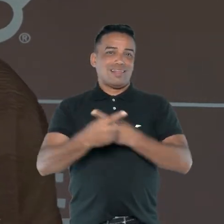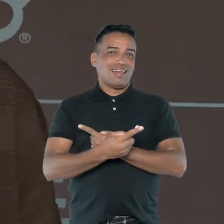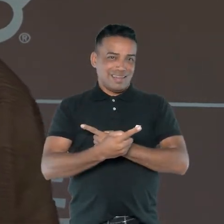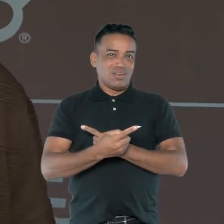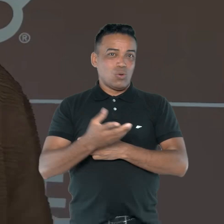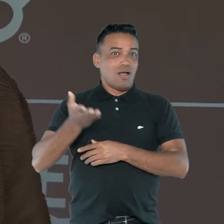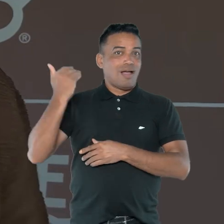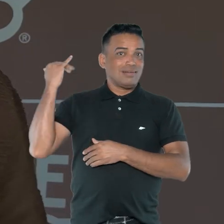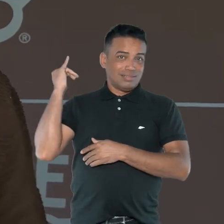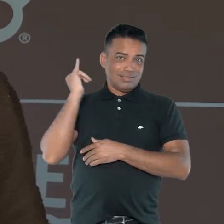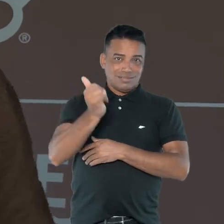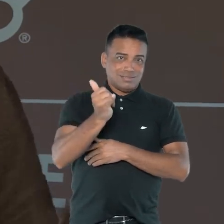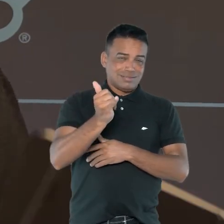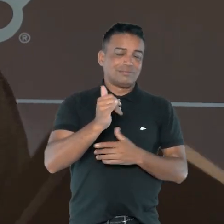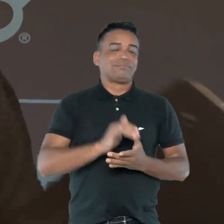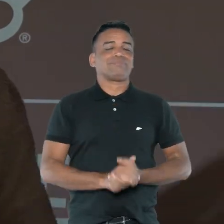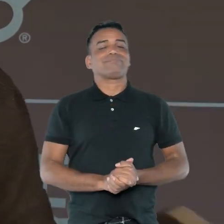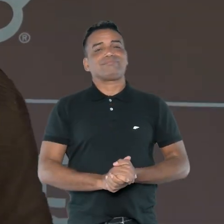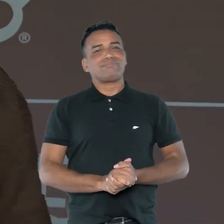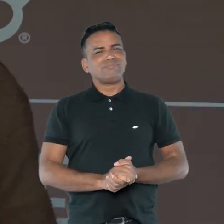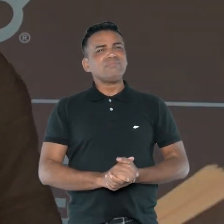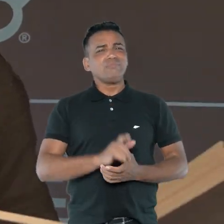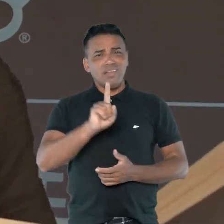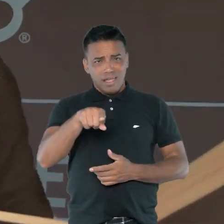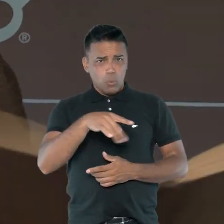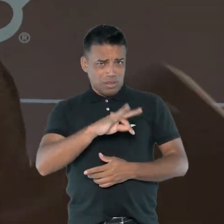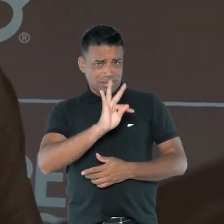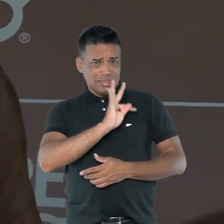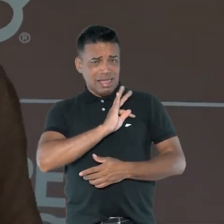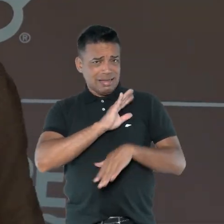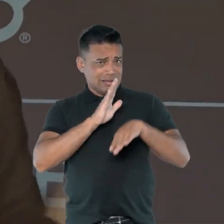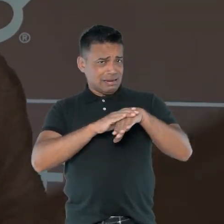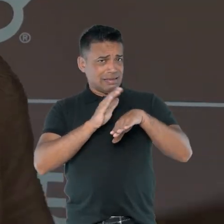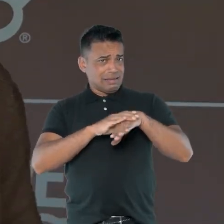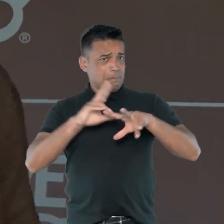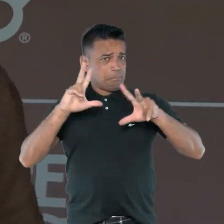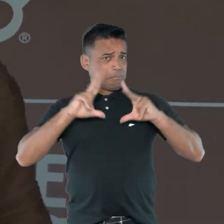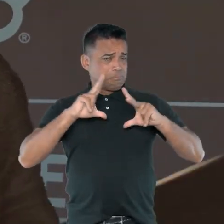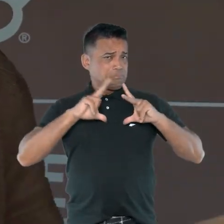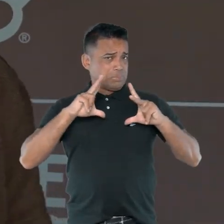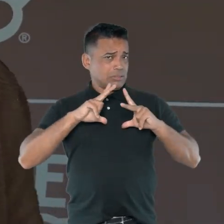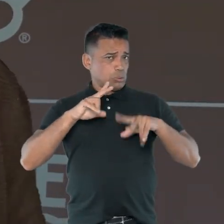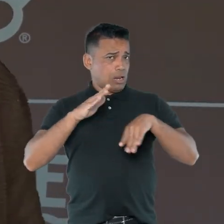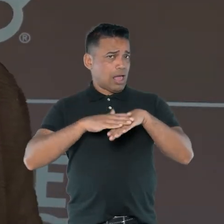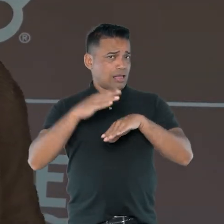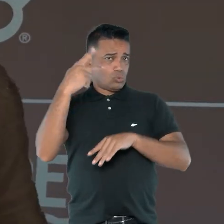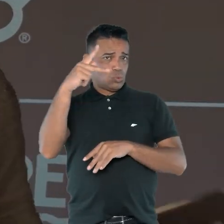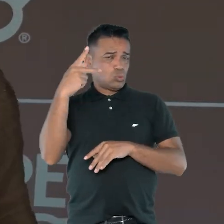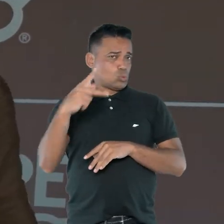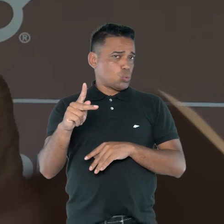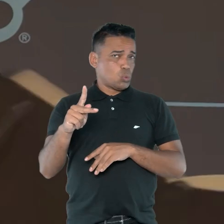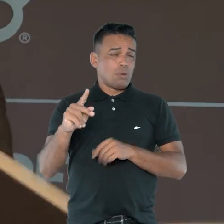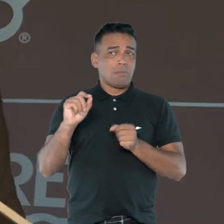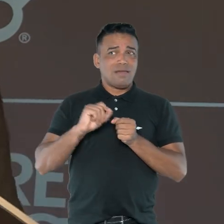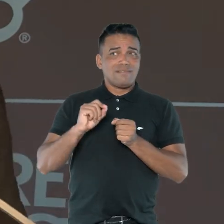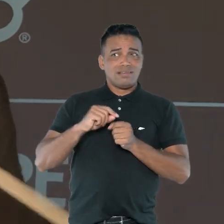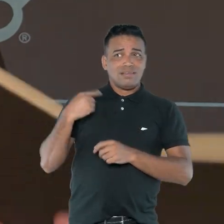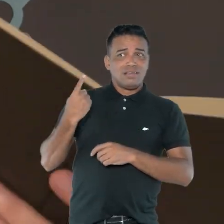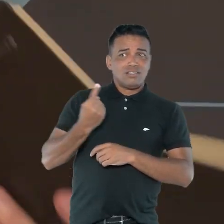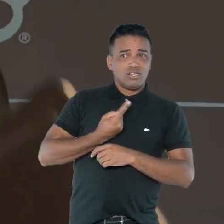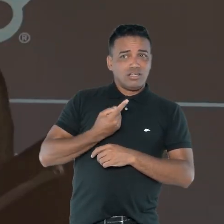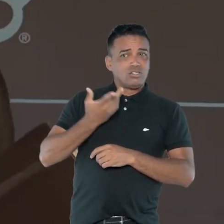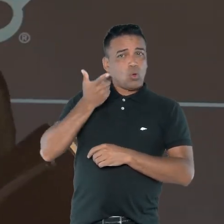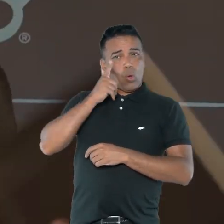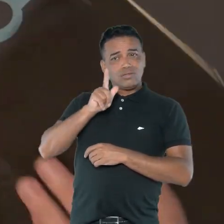dito. É uma técnica particular e pessoal para fazer com que a gente